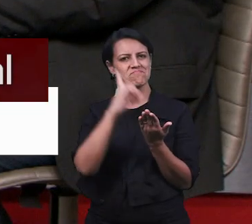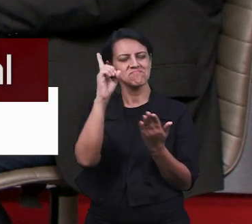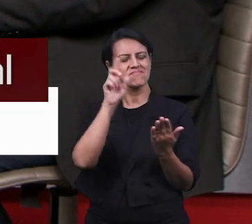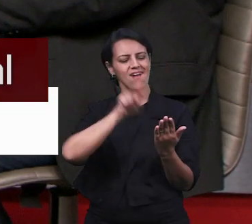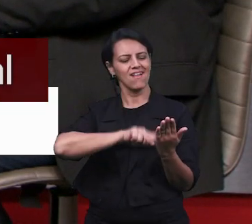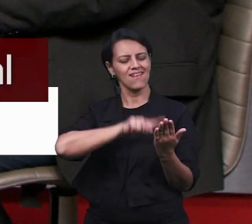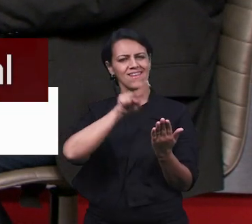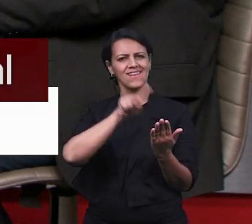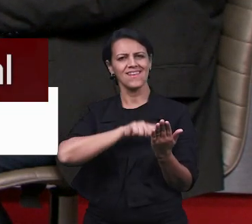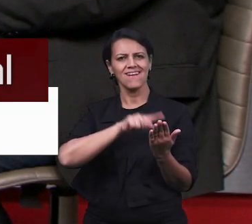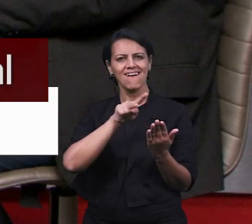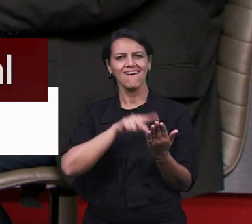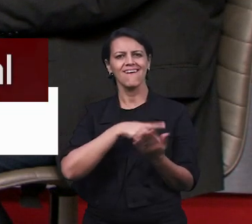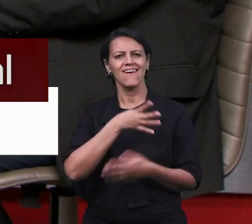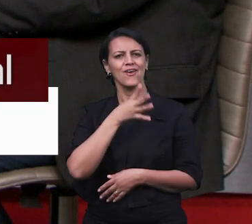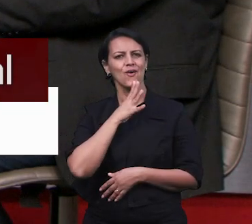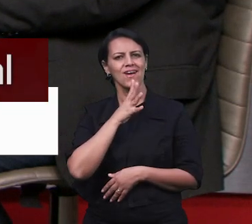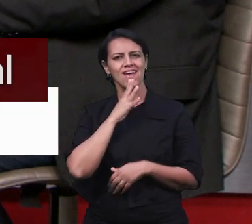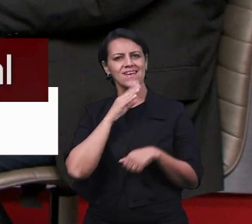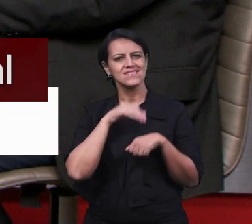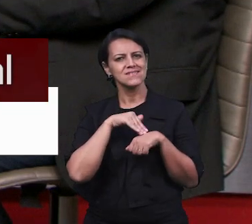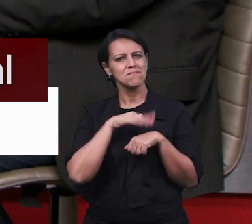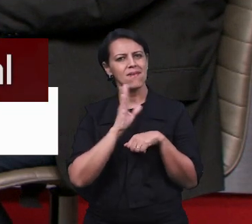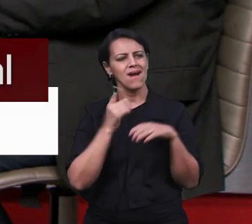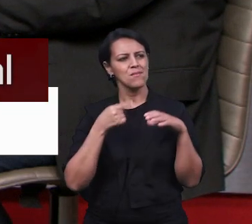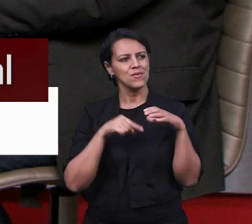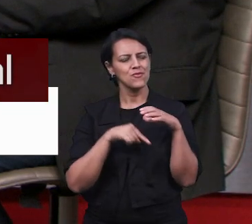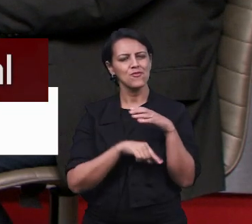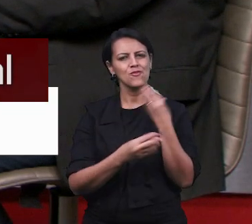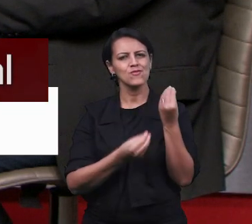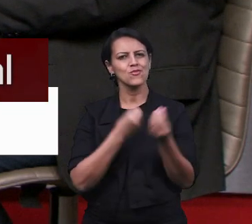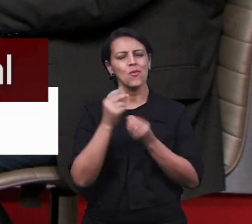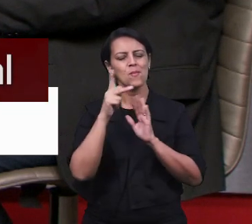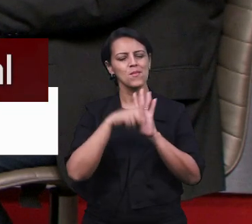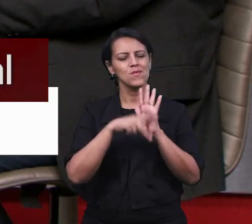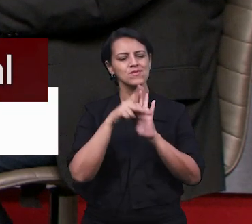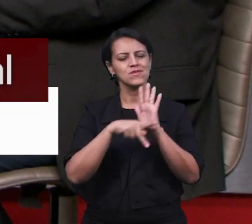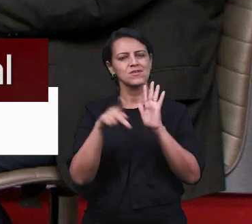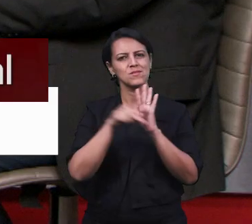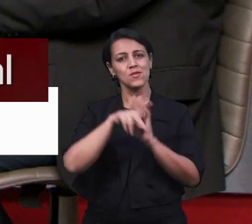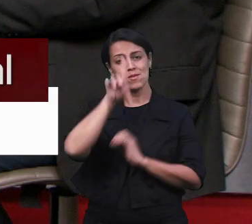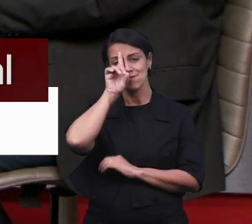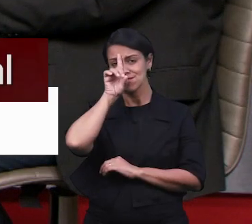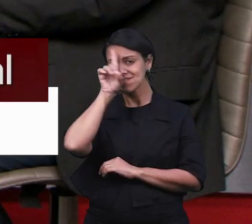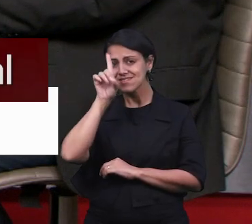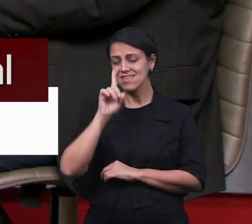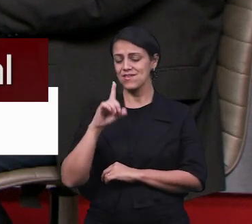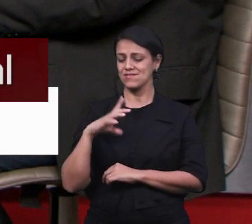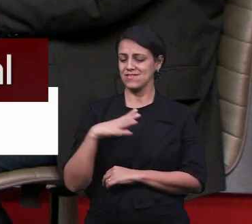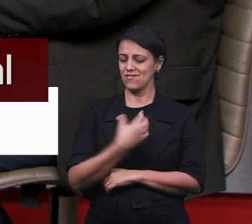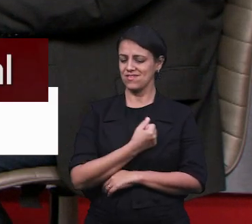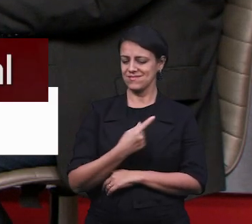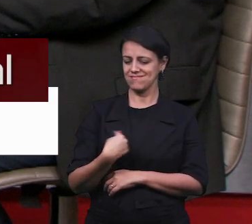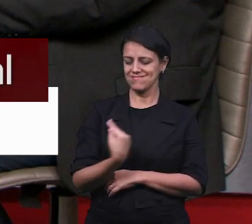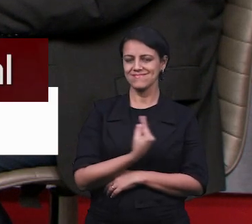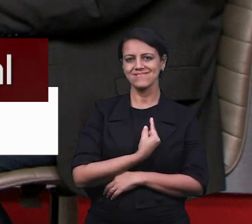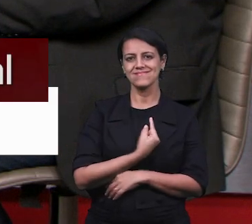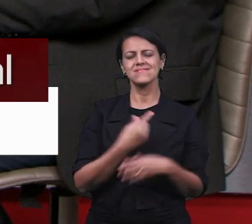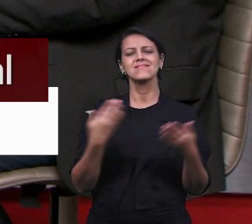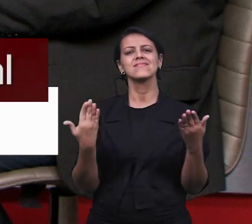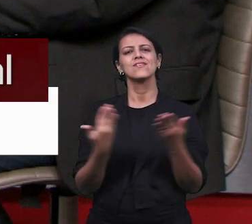Senhor, conhecermos mais do plano eterno de Deus para a nossa vida, para a nossa salvação. E na nossa